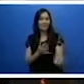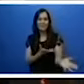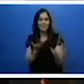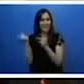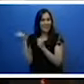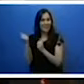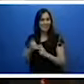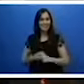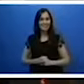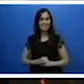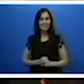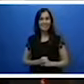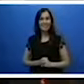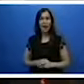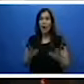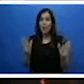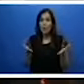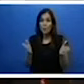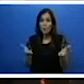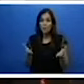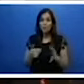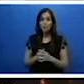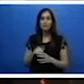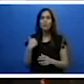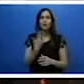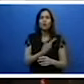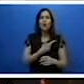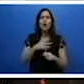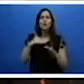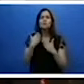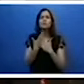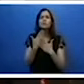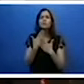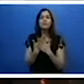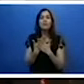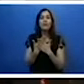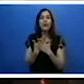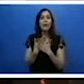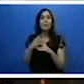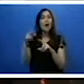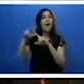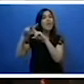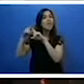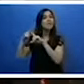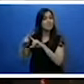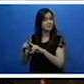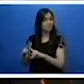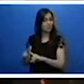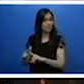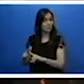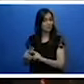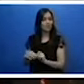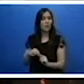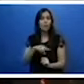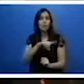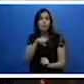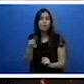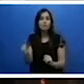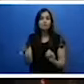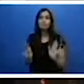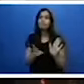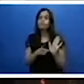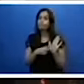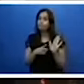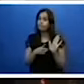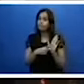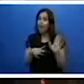lá? Para hoje, nós estudaremos uma revisão, então presta bastante atenção